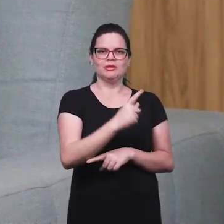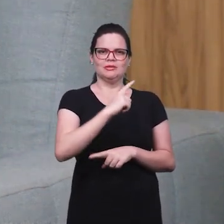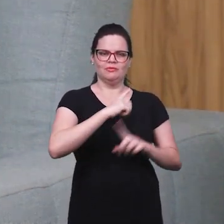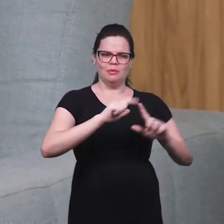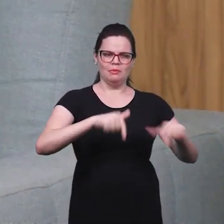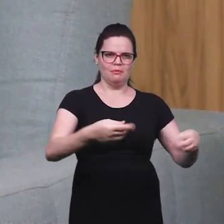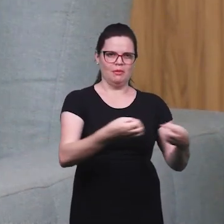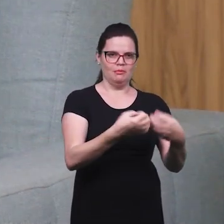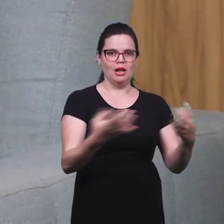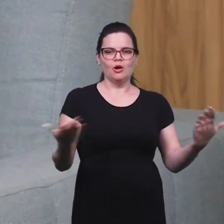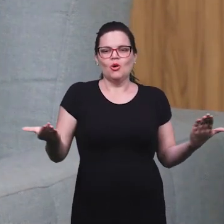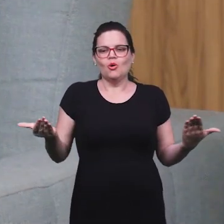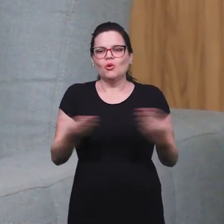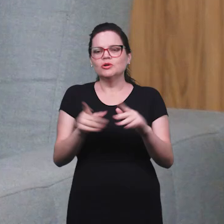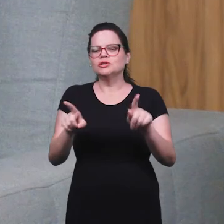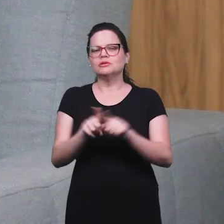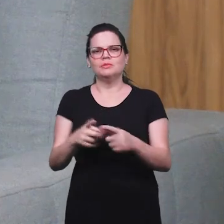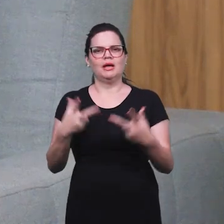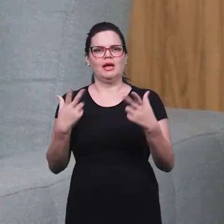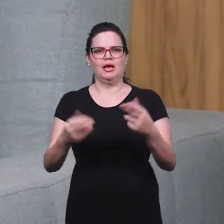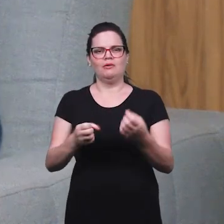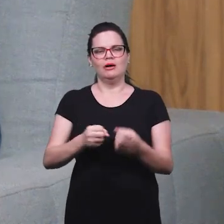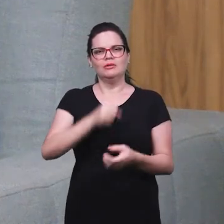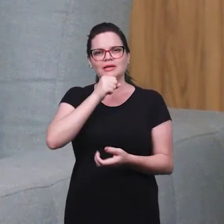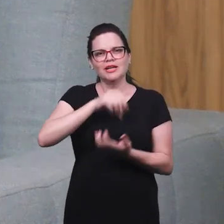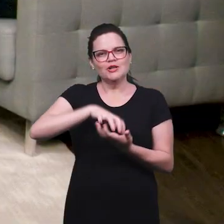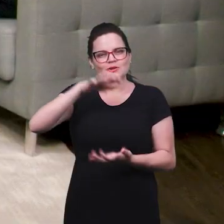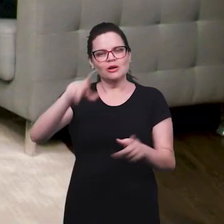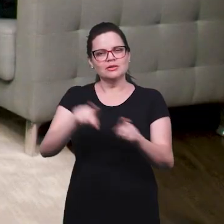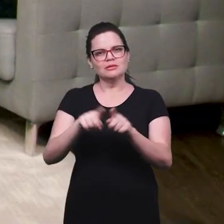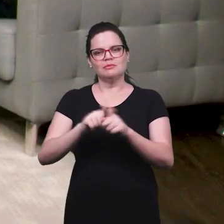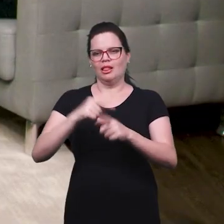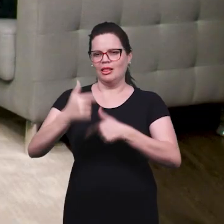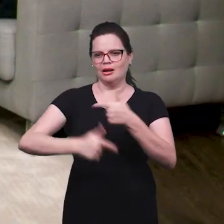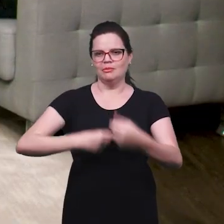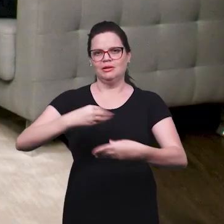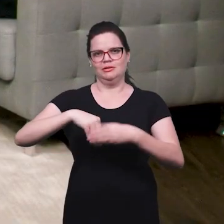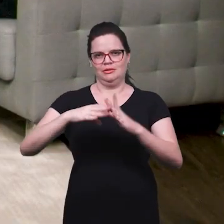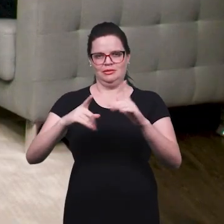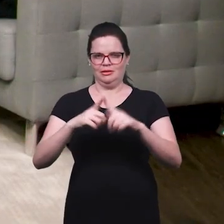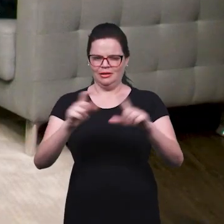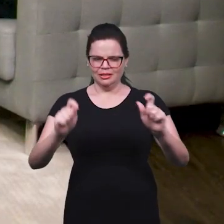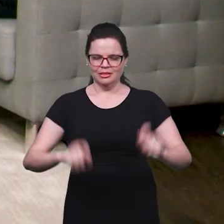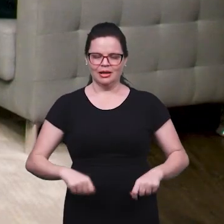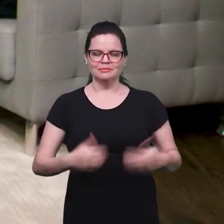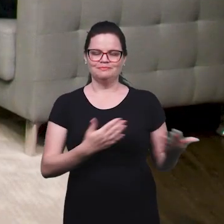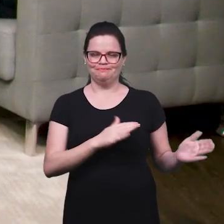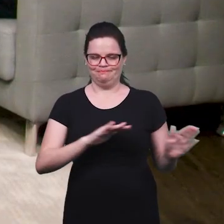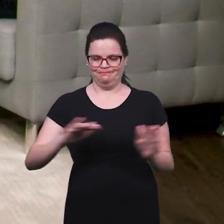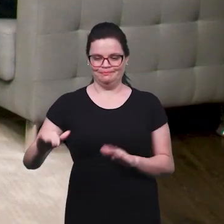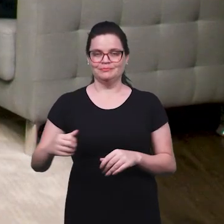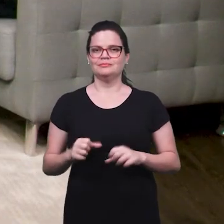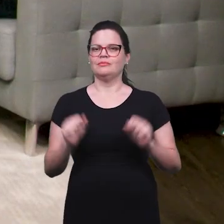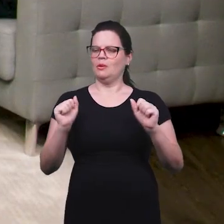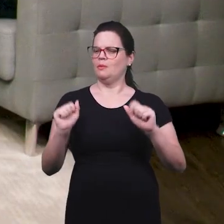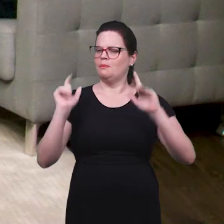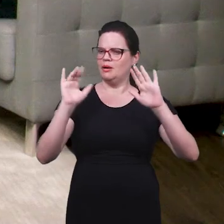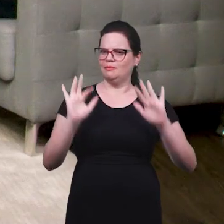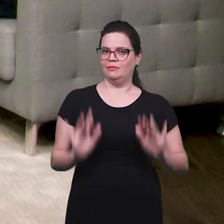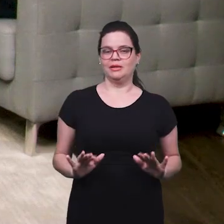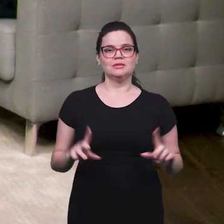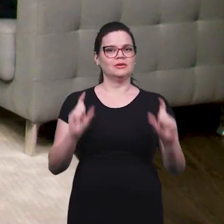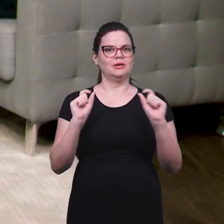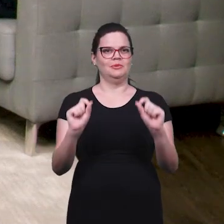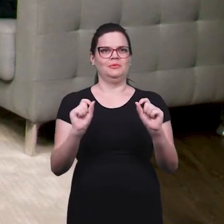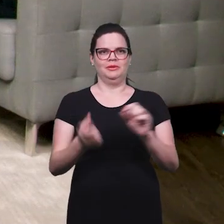nos templos, nas igrejas, realizando a obra do Senhor. A bênção, pastor Abel, os irmãos, pastor Cosme, é